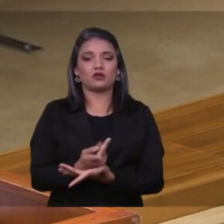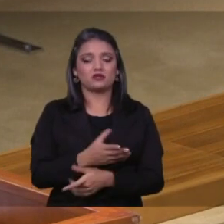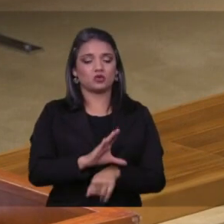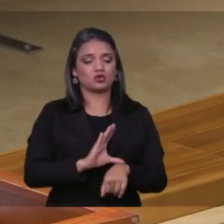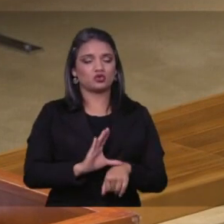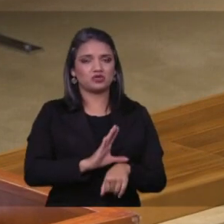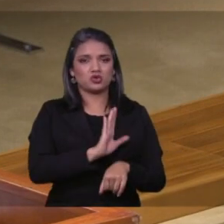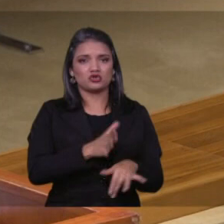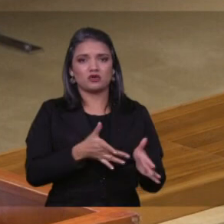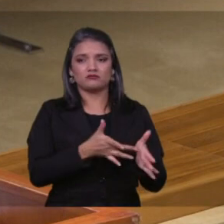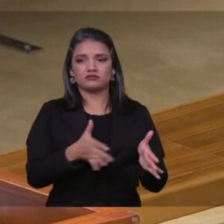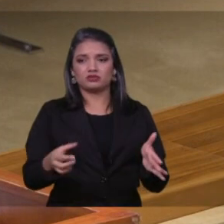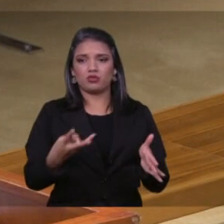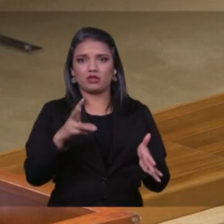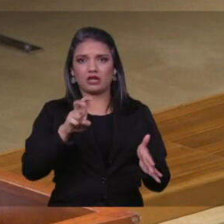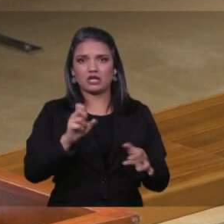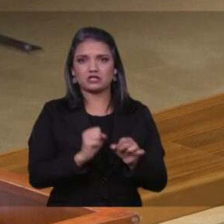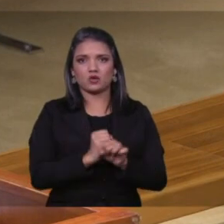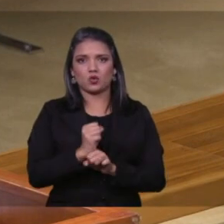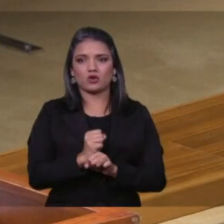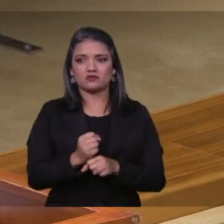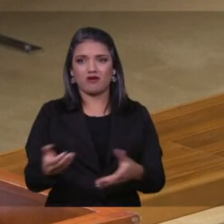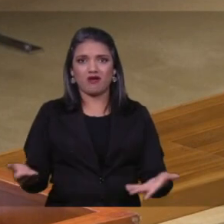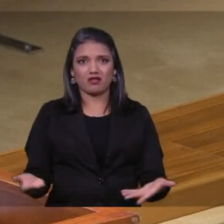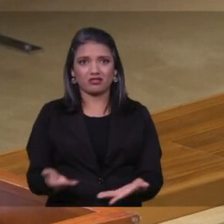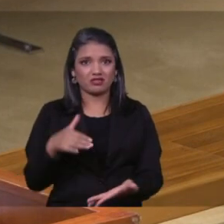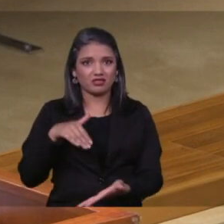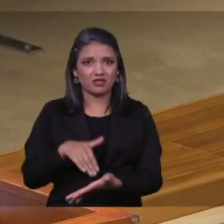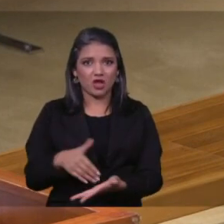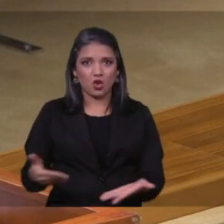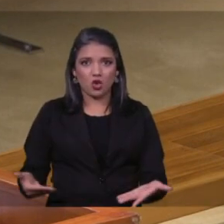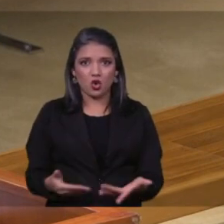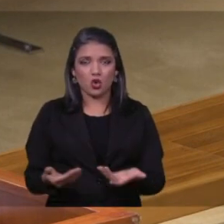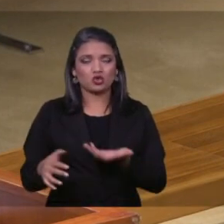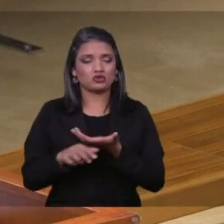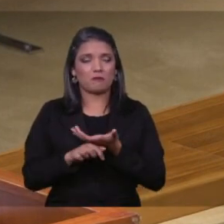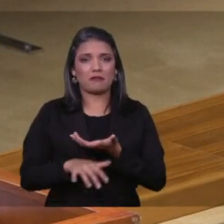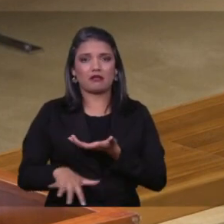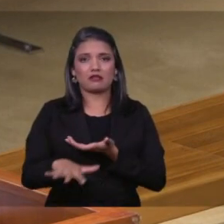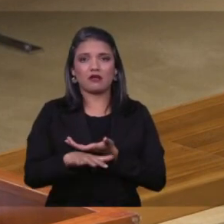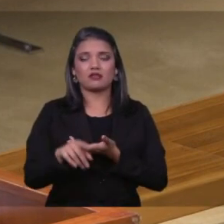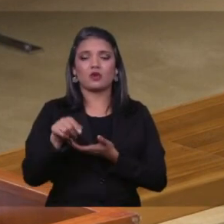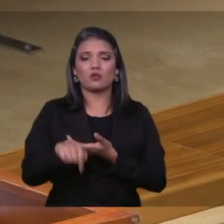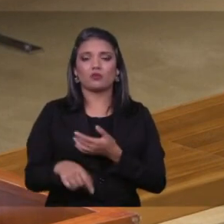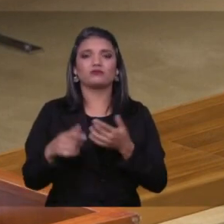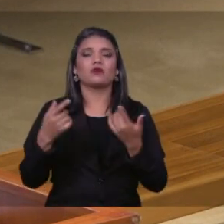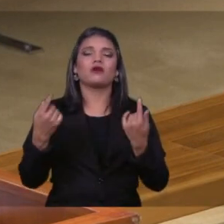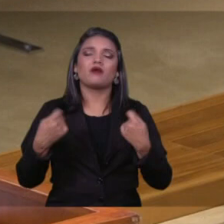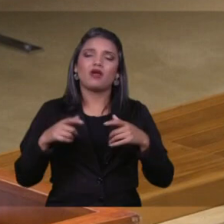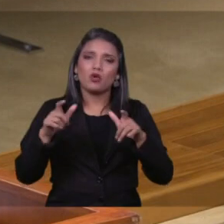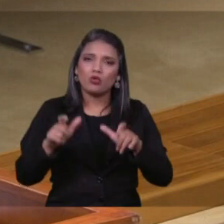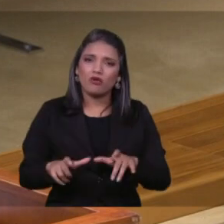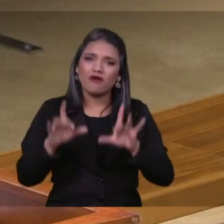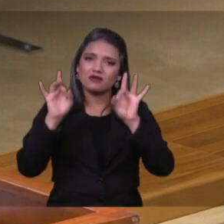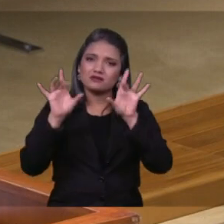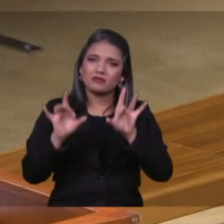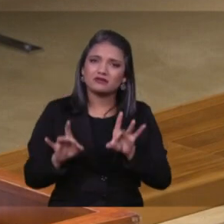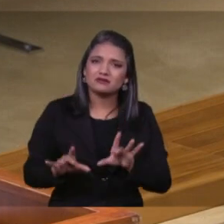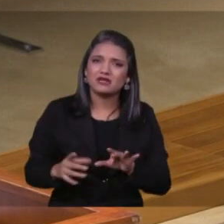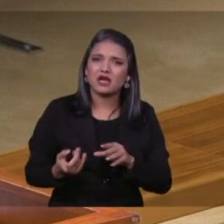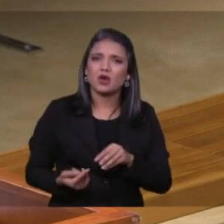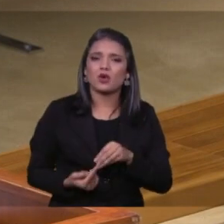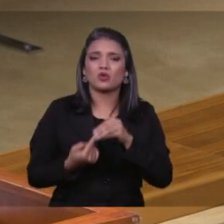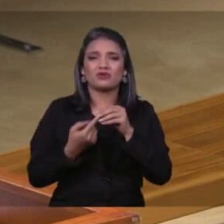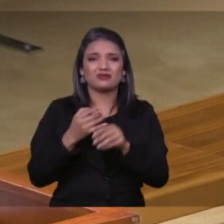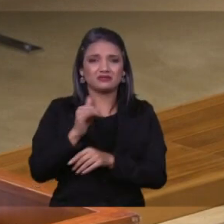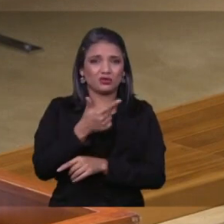Constituição Federal, o Pantanal siga sendo um lugar especial, um bioma único, sem uma